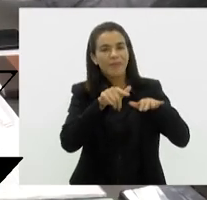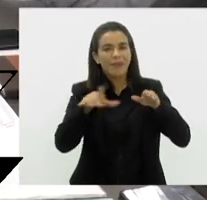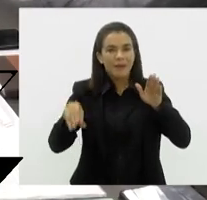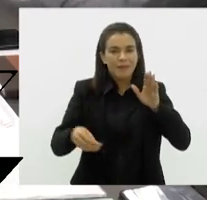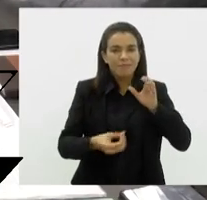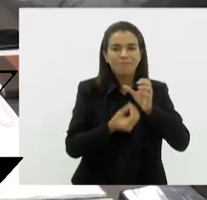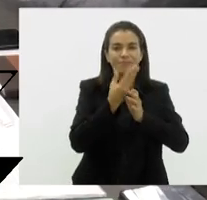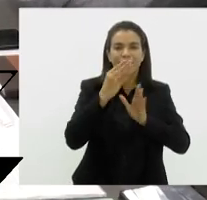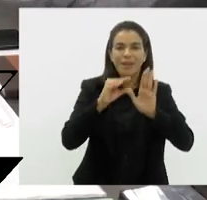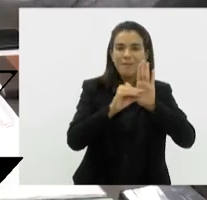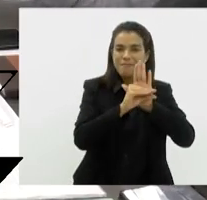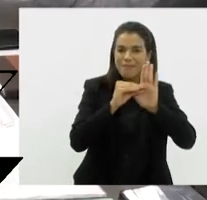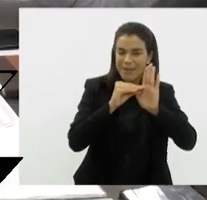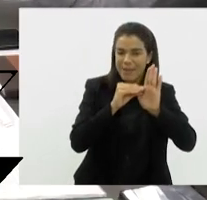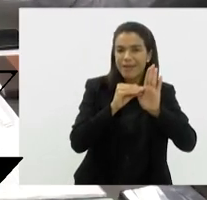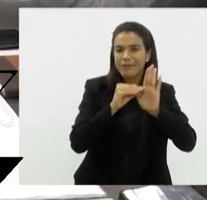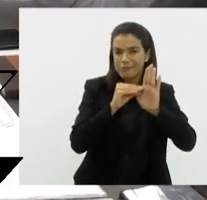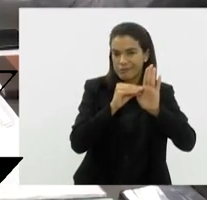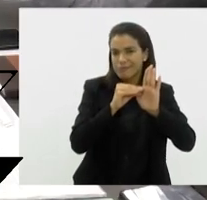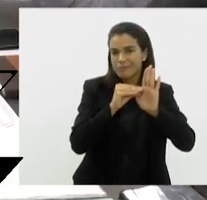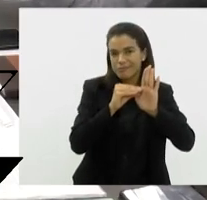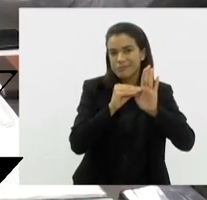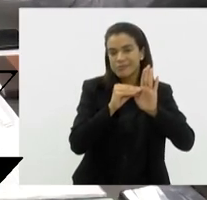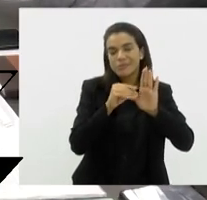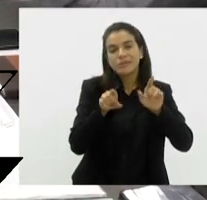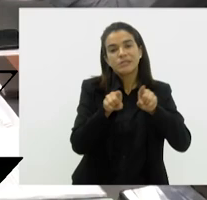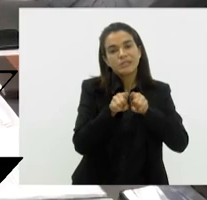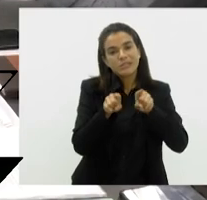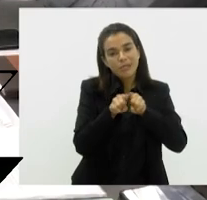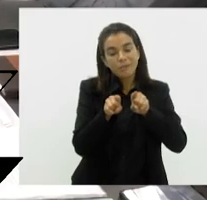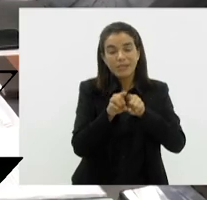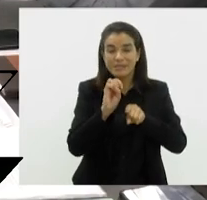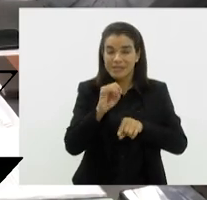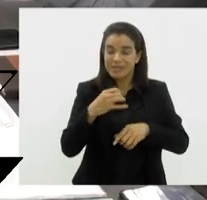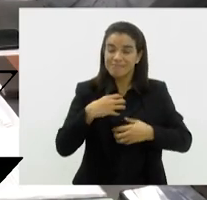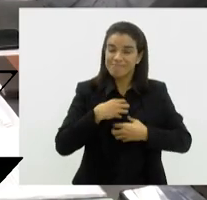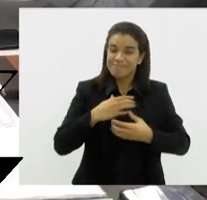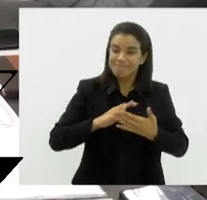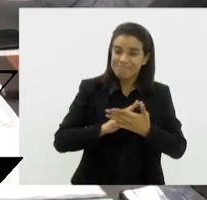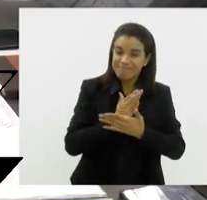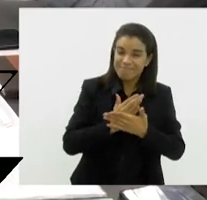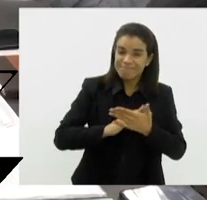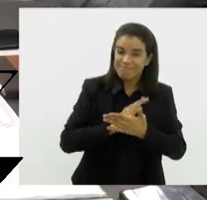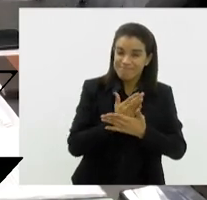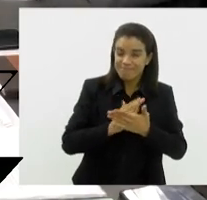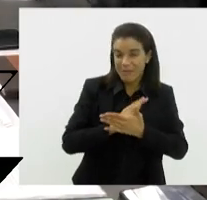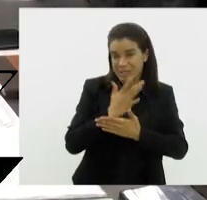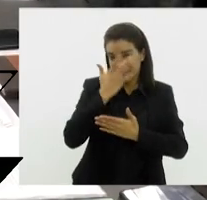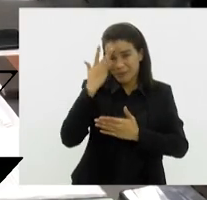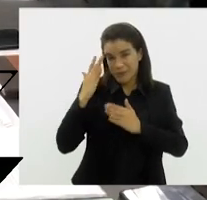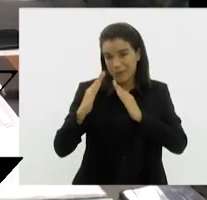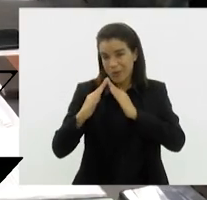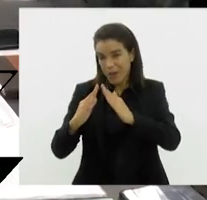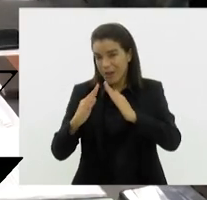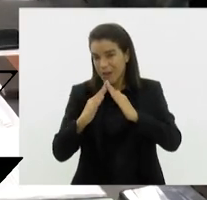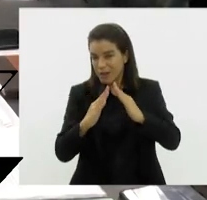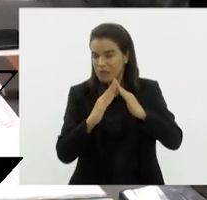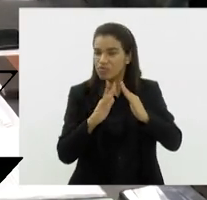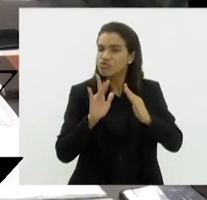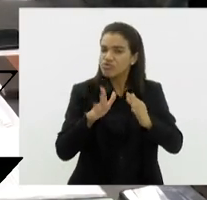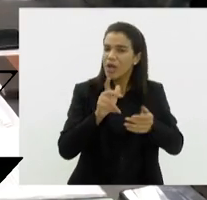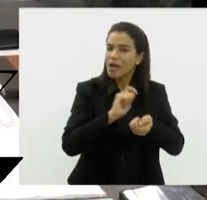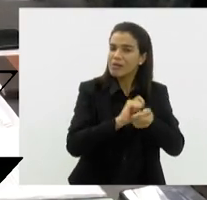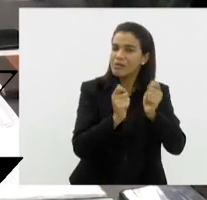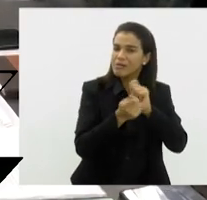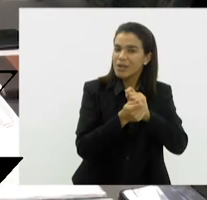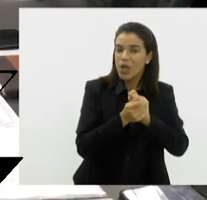emenda modificando, caso haja esse incômodo, e seguramente haverá, para os moradores, a gente adotou essa fórmula